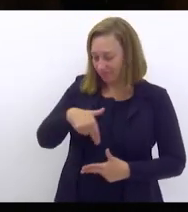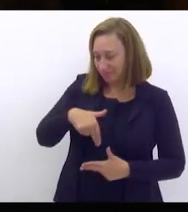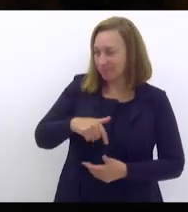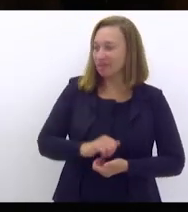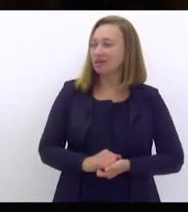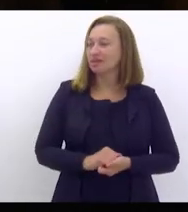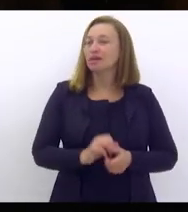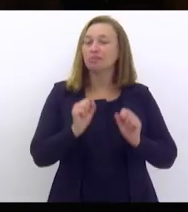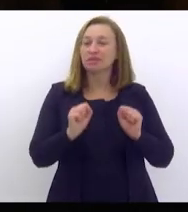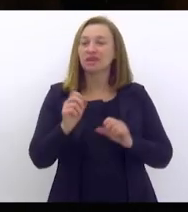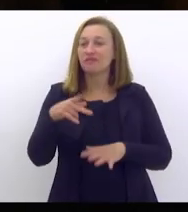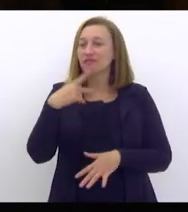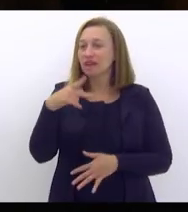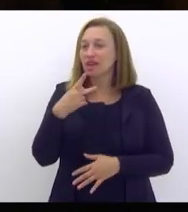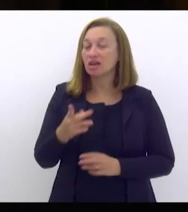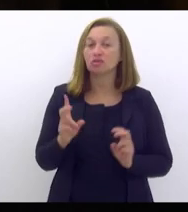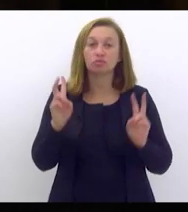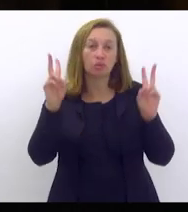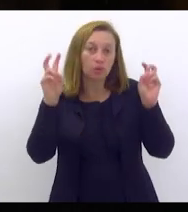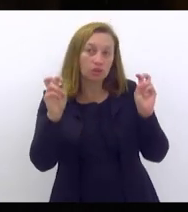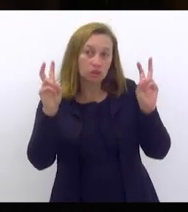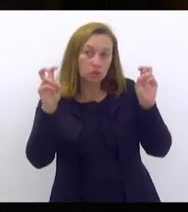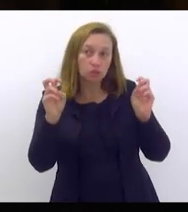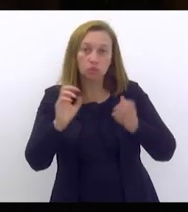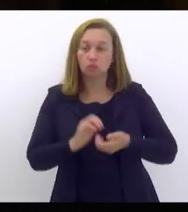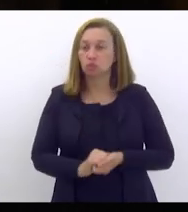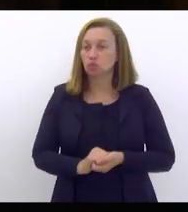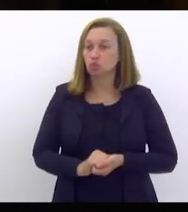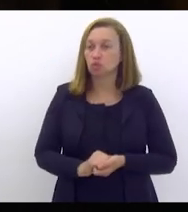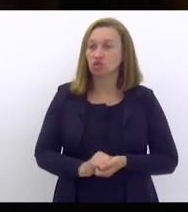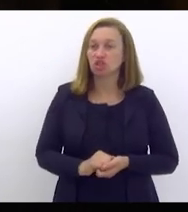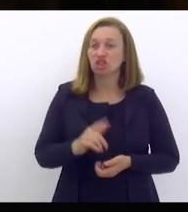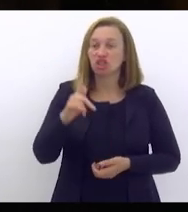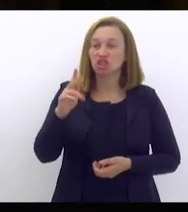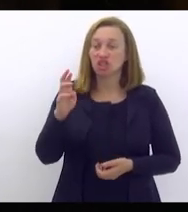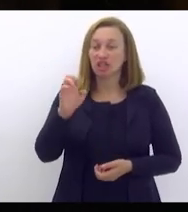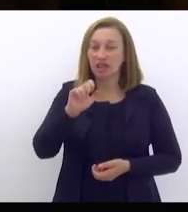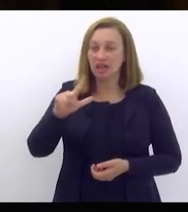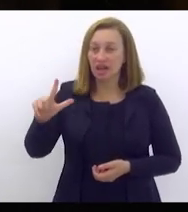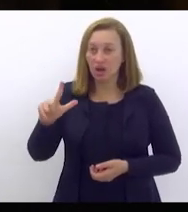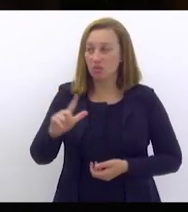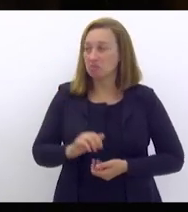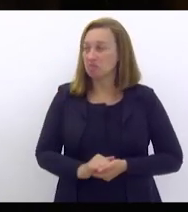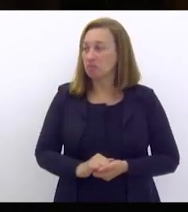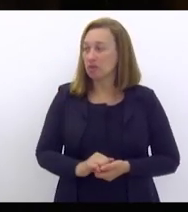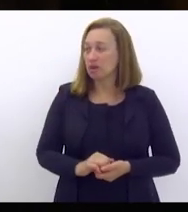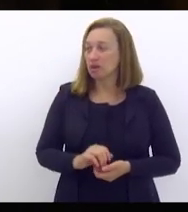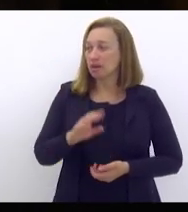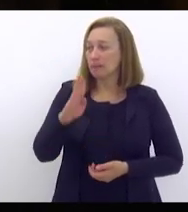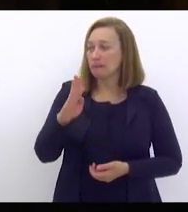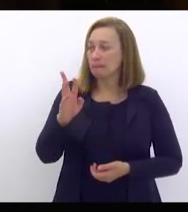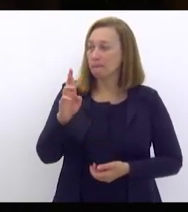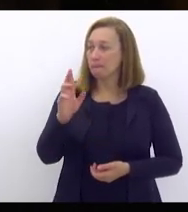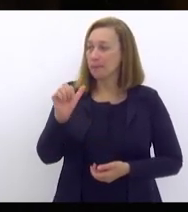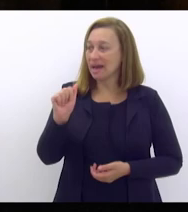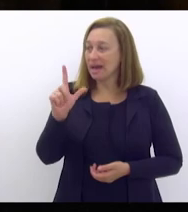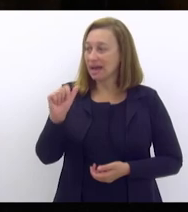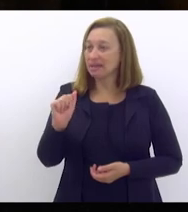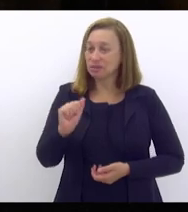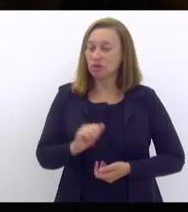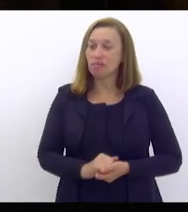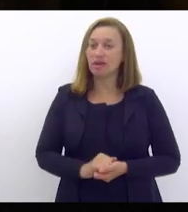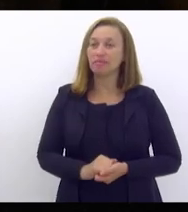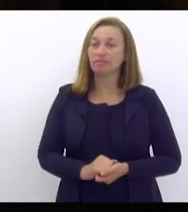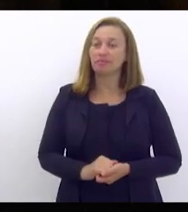para poder falar sobre o caso que envolve aí o general Braga Neto na situação da intervenção federal de